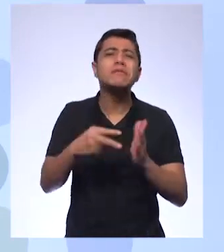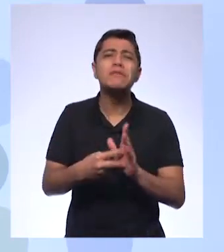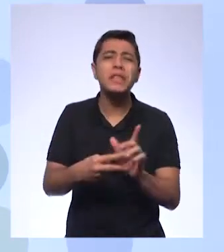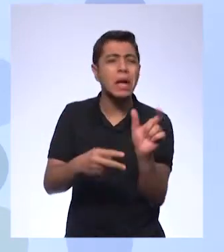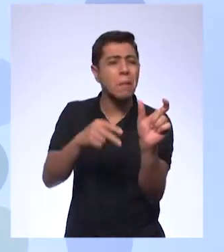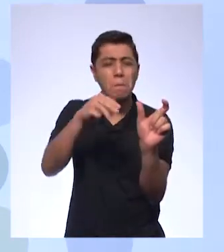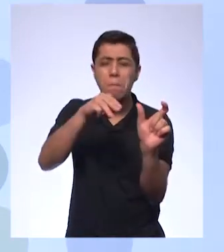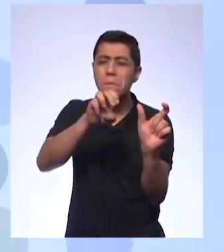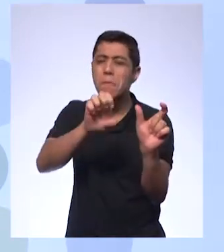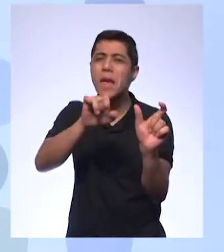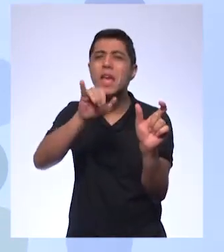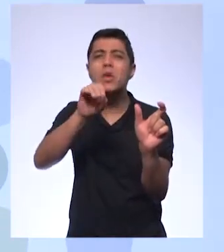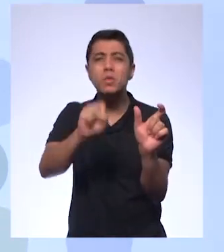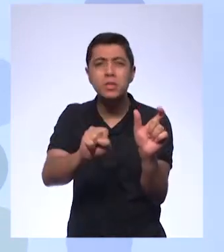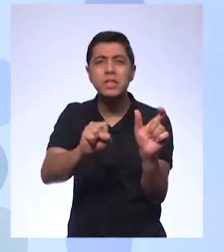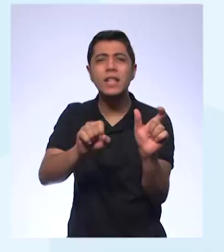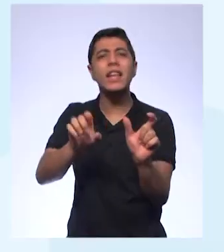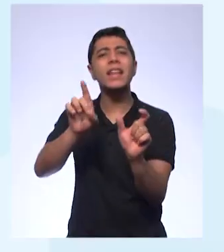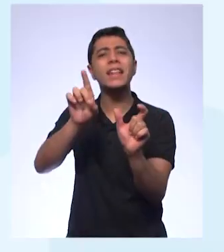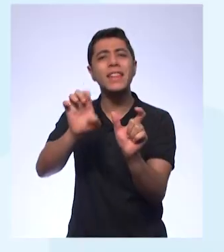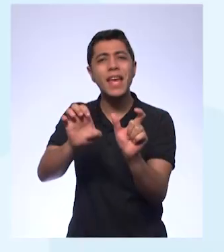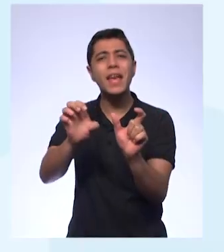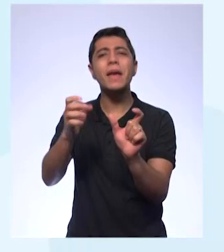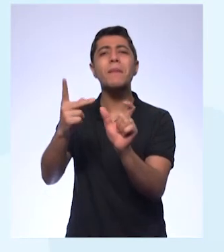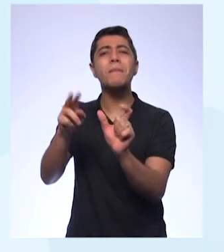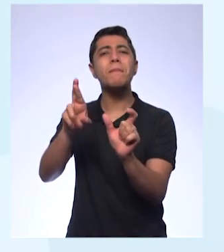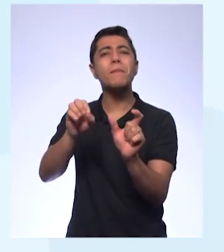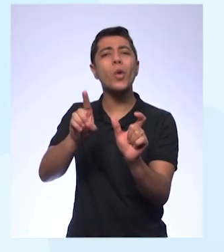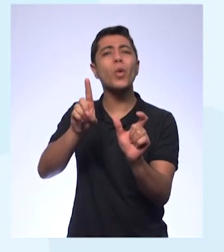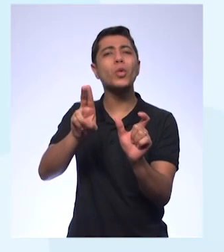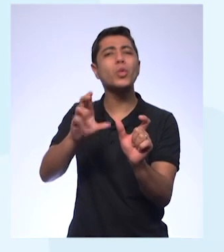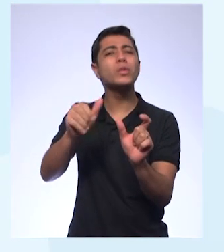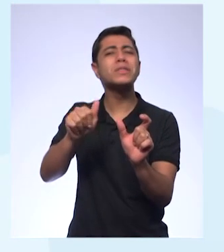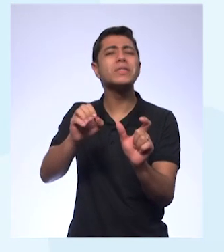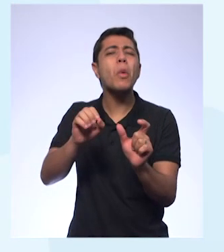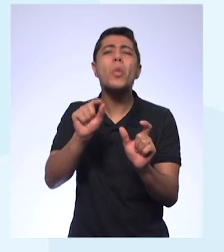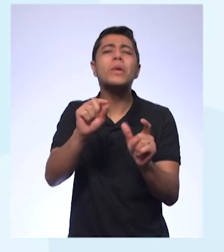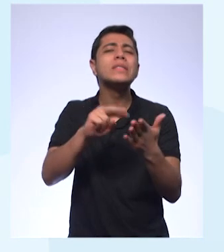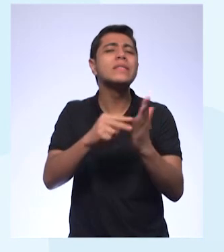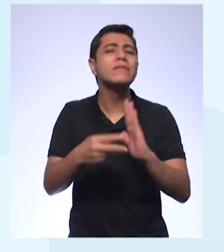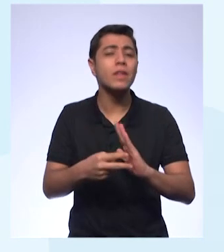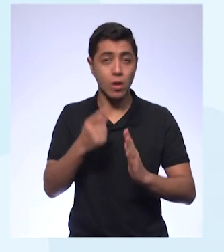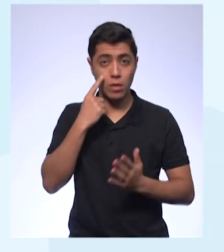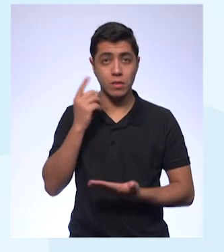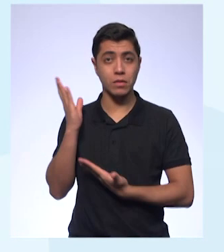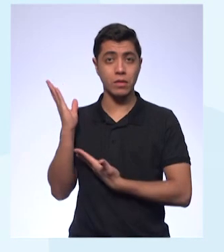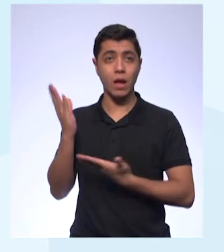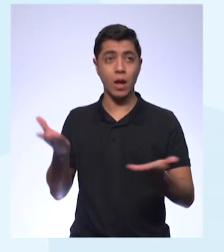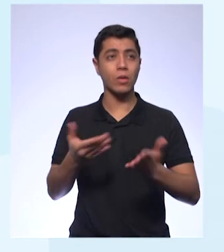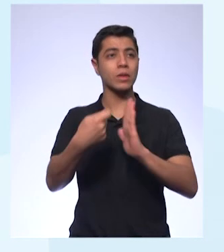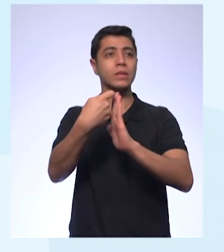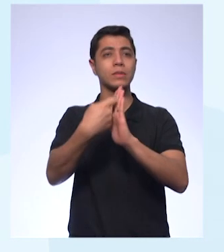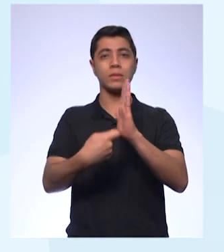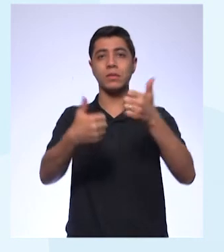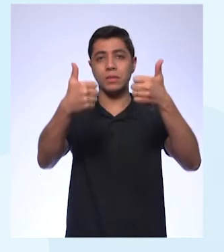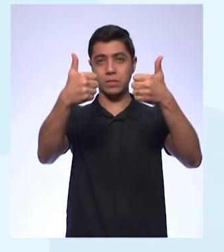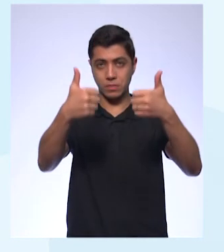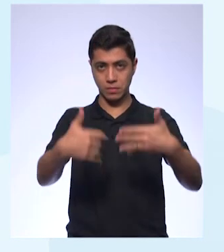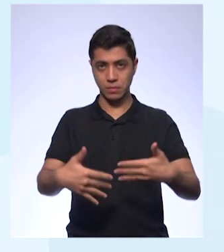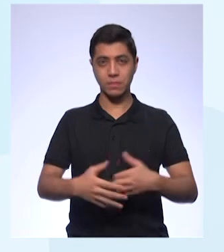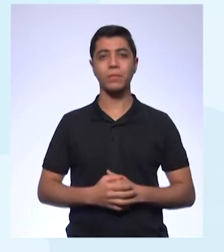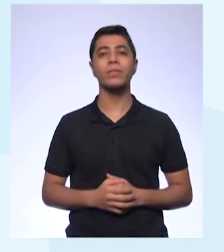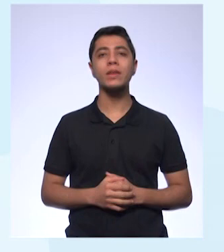Vamos dar uma olhadinha na tela. Os meios de produção são tudo aquilo que é necessário